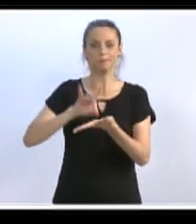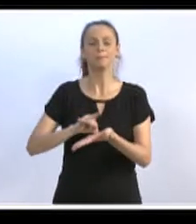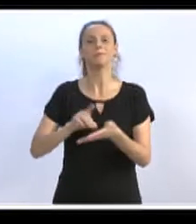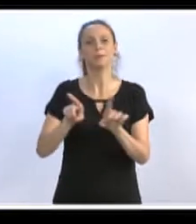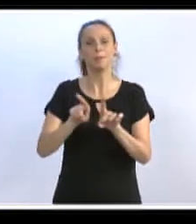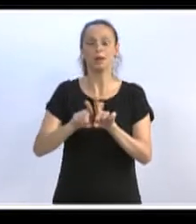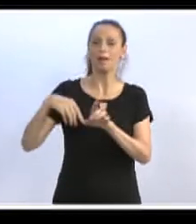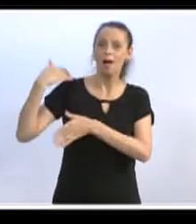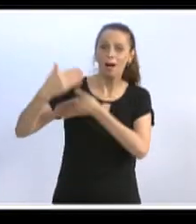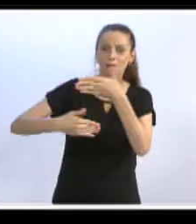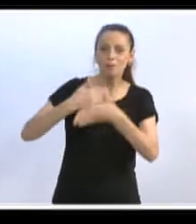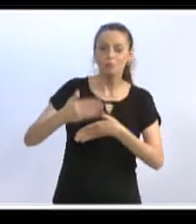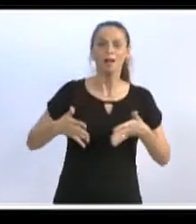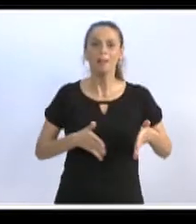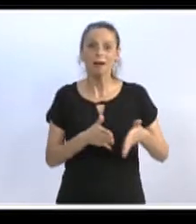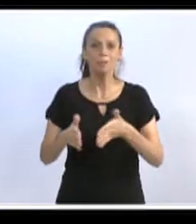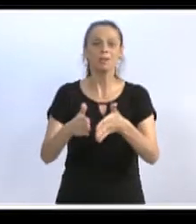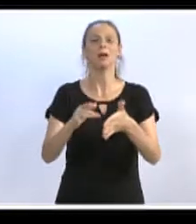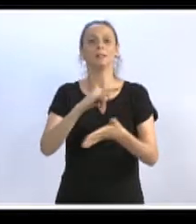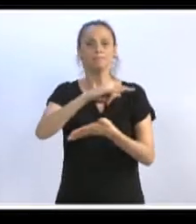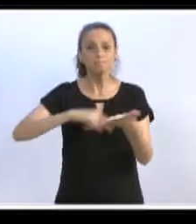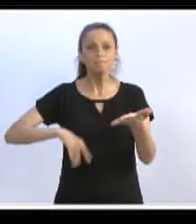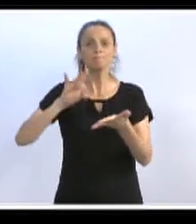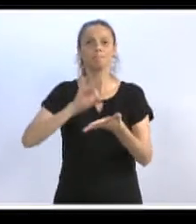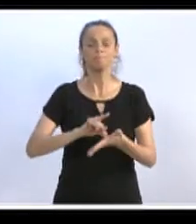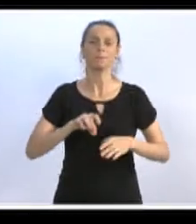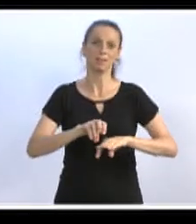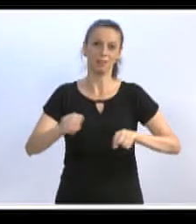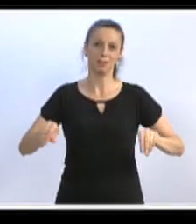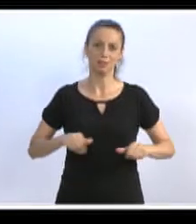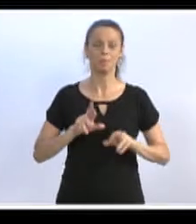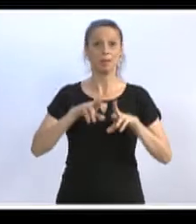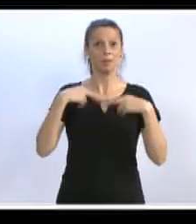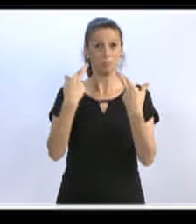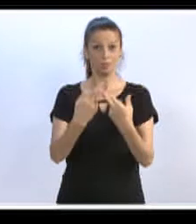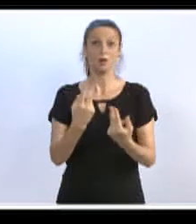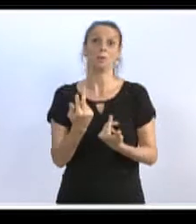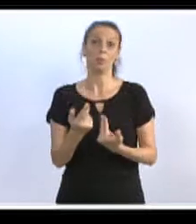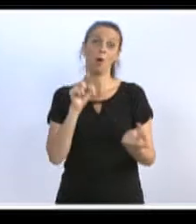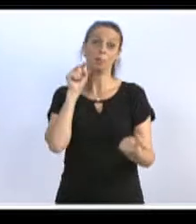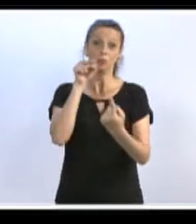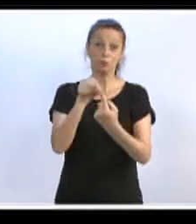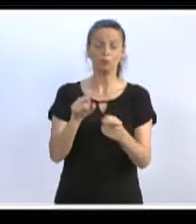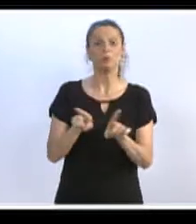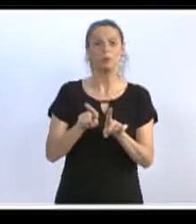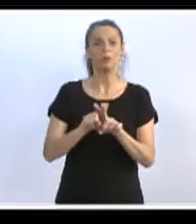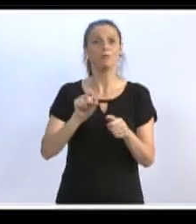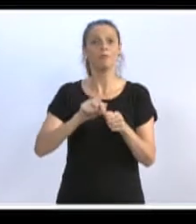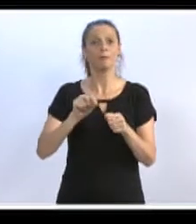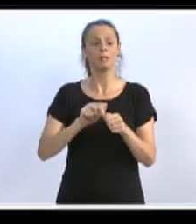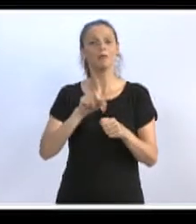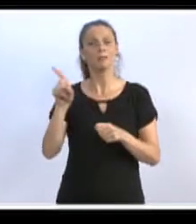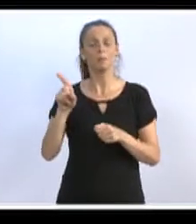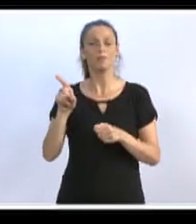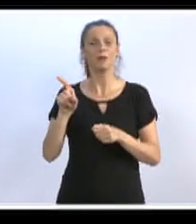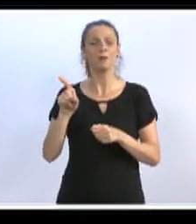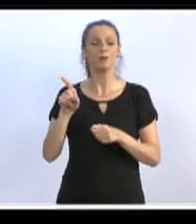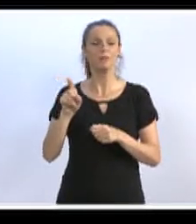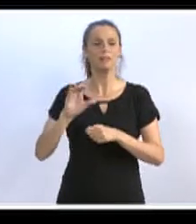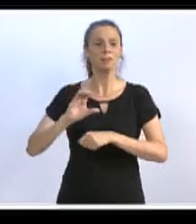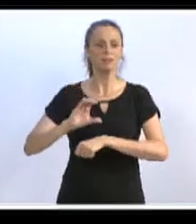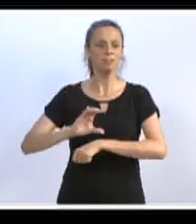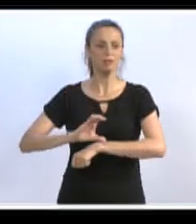é nos encaminhamentos a regulação fundiária deste loteamento uma reunião com o mesmo objetivo também foi realizada na itoupava norte na vila vitória